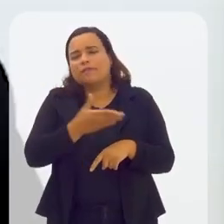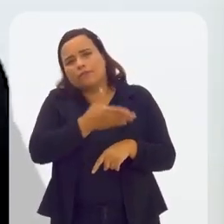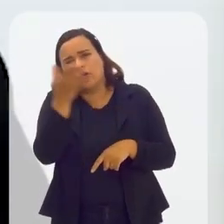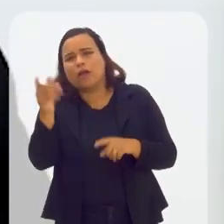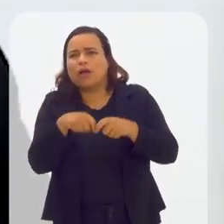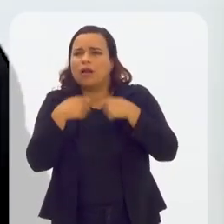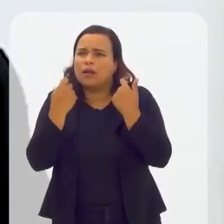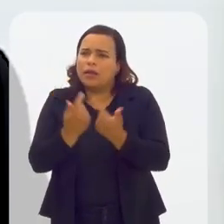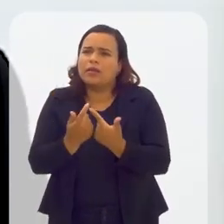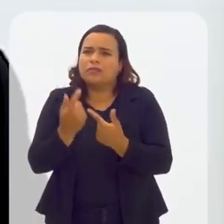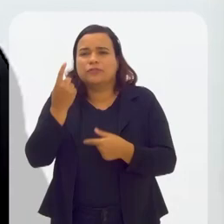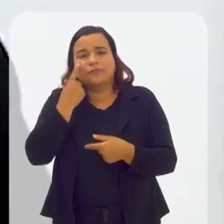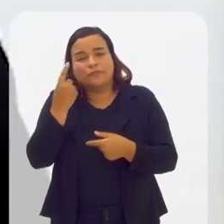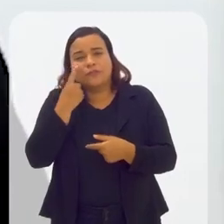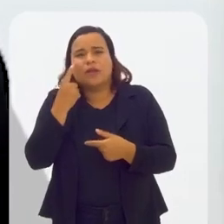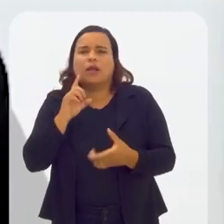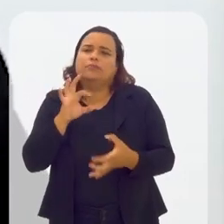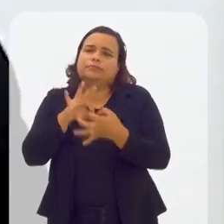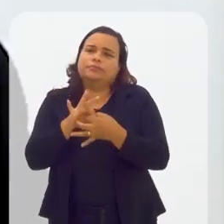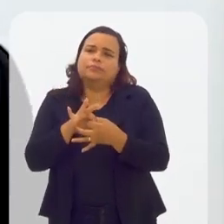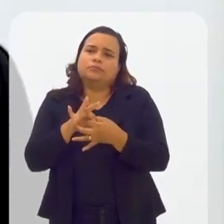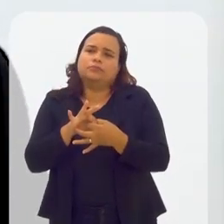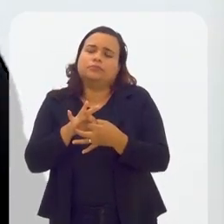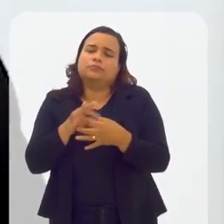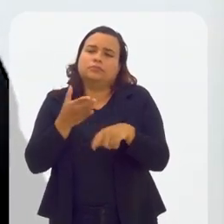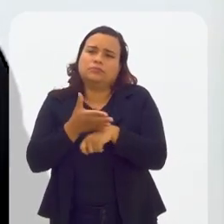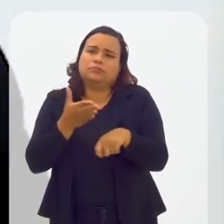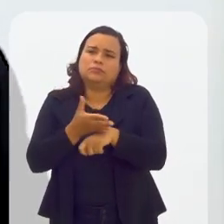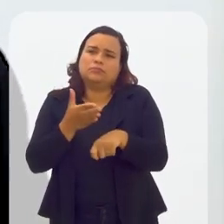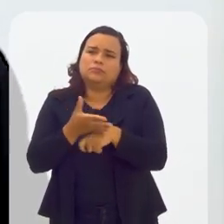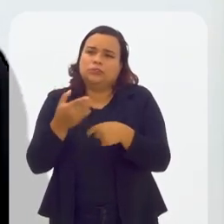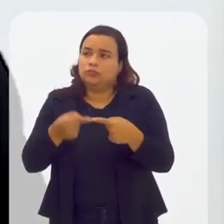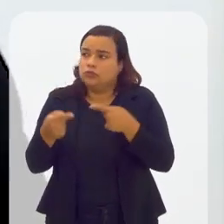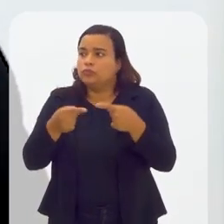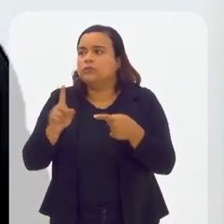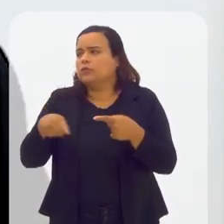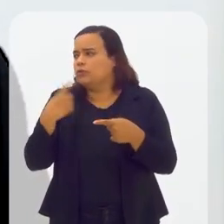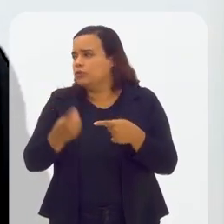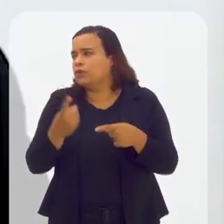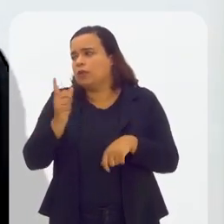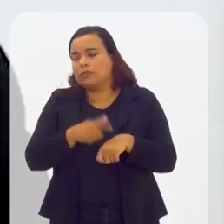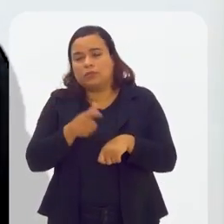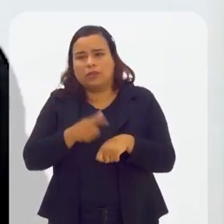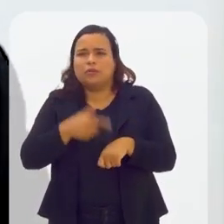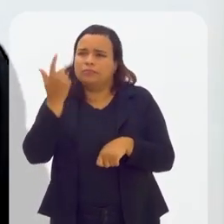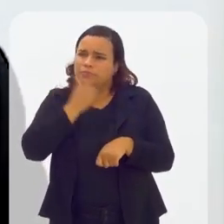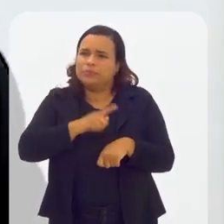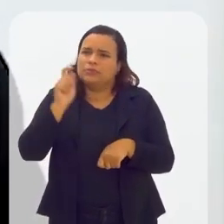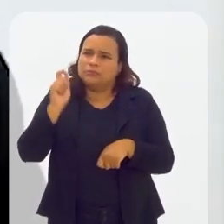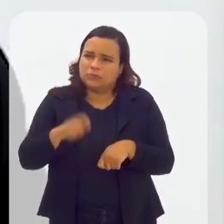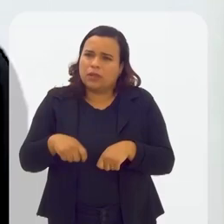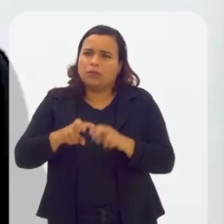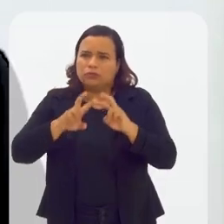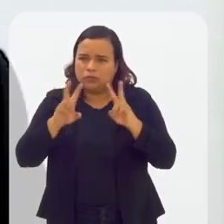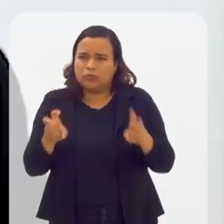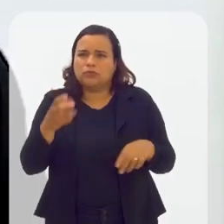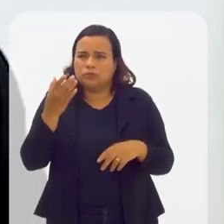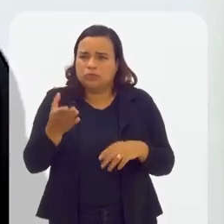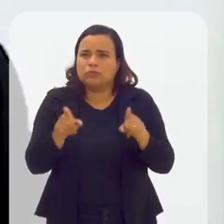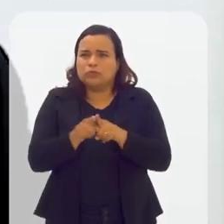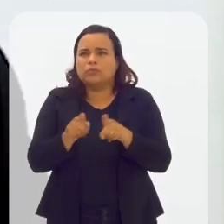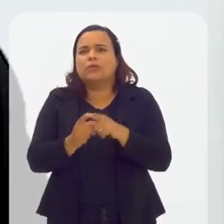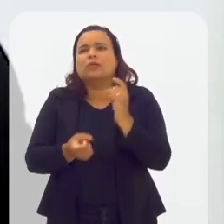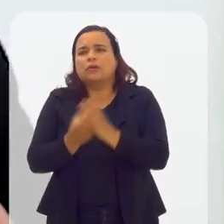também vocês aí deviam adequar um fórum, uma discussão, que a gente possa gastar tempo em torno